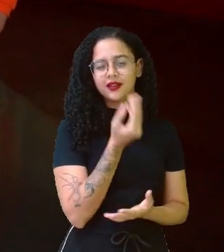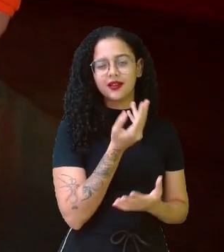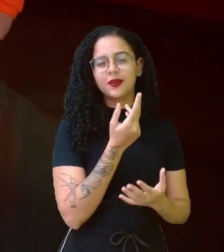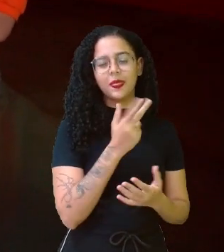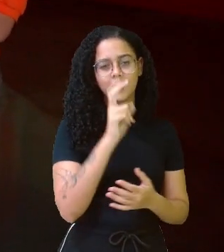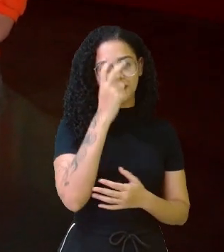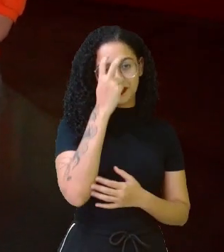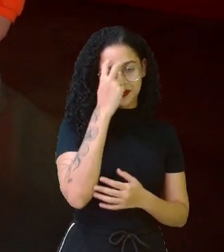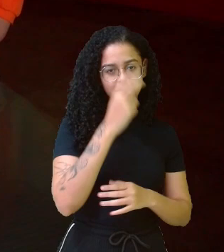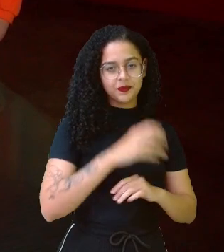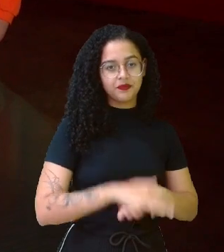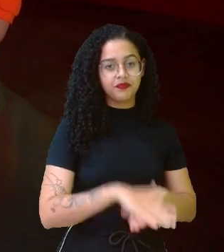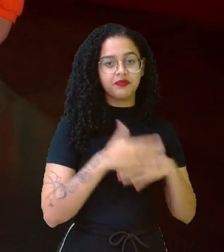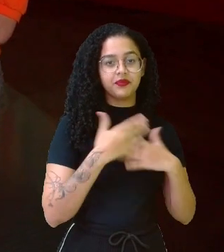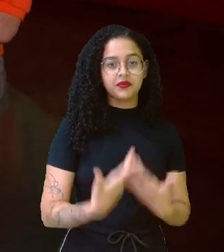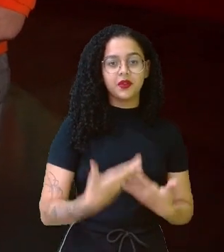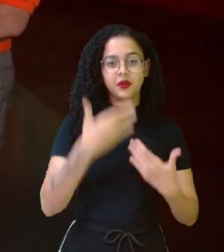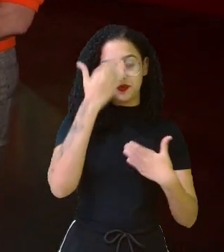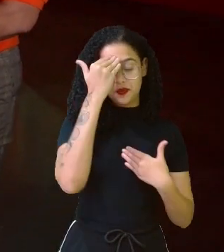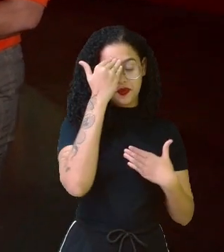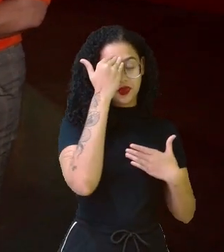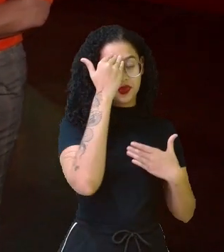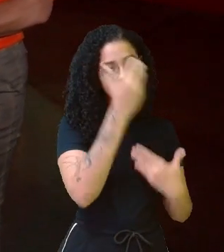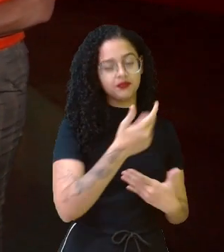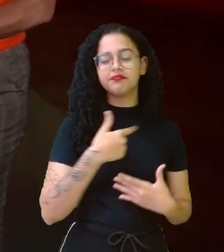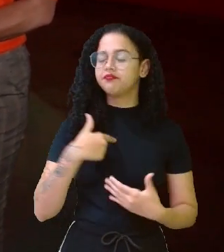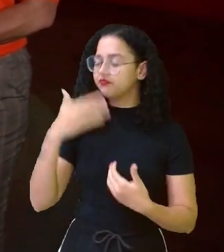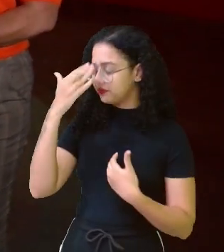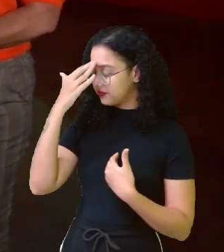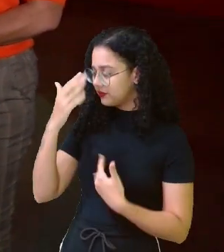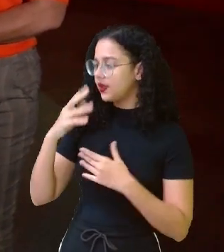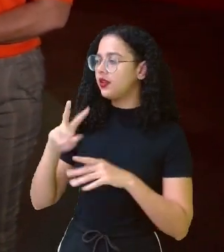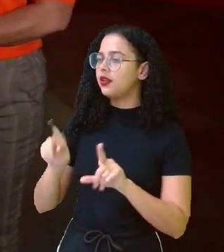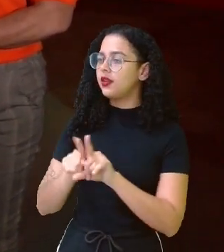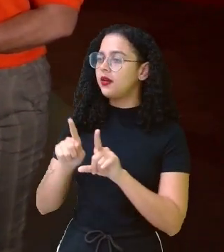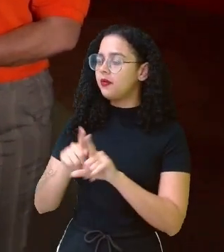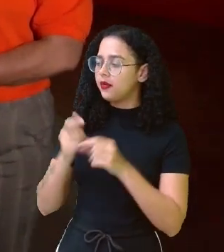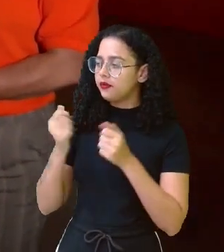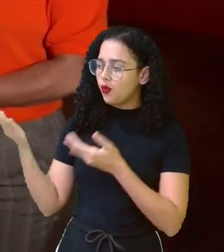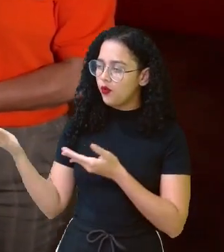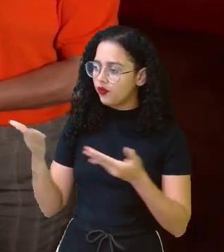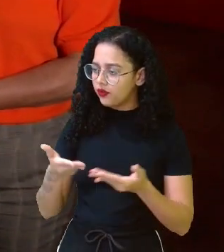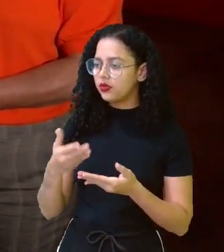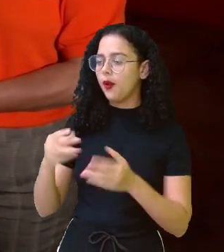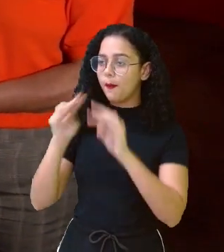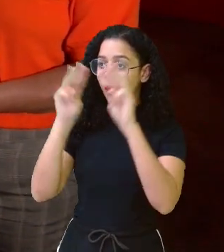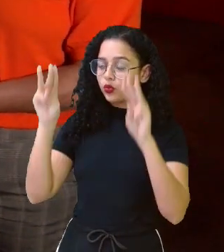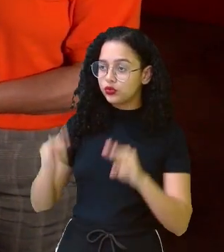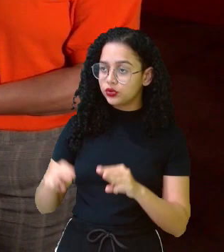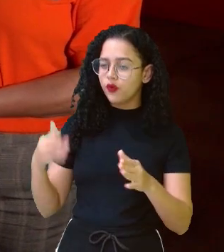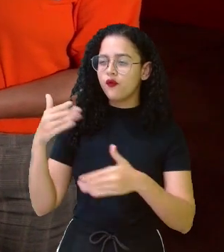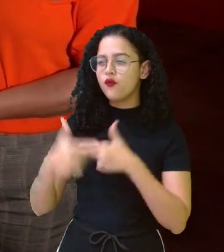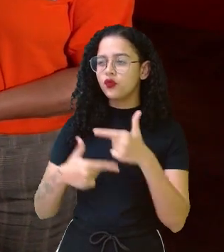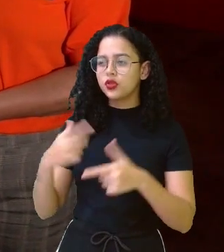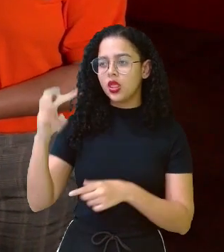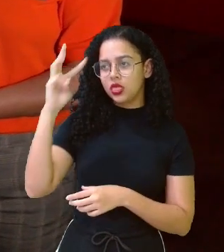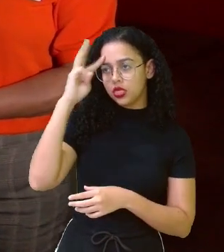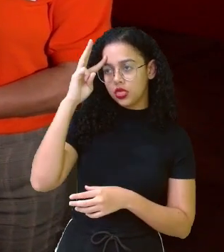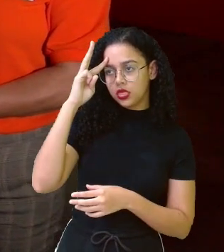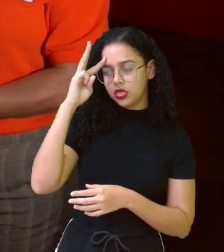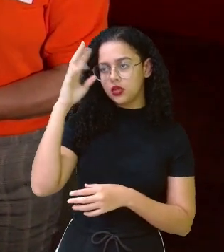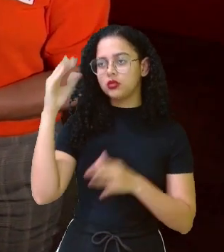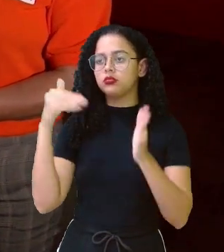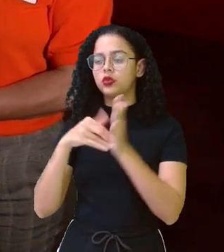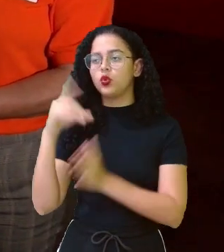culturais. Sim. André, muito obrigado. Eu agradeço, reforço o convite ao Museu do Estado. O museu ele funciona de terça a domingo,